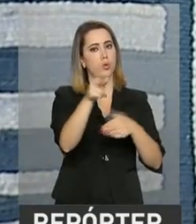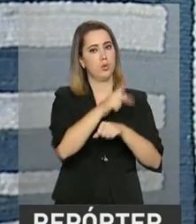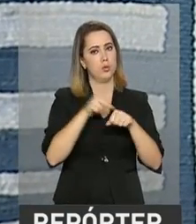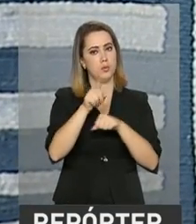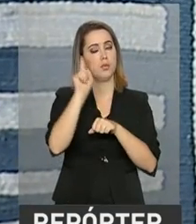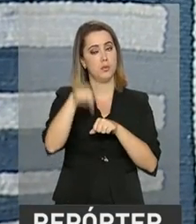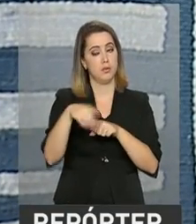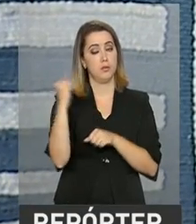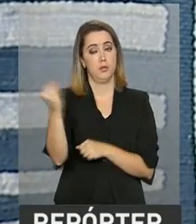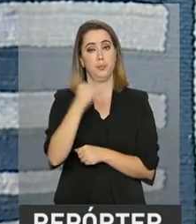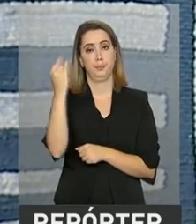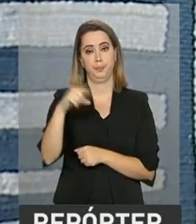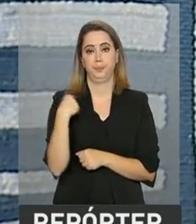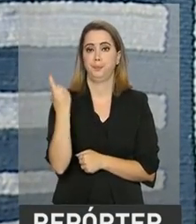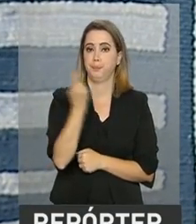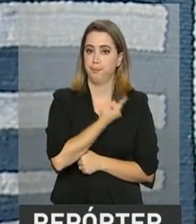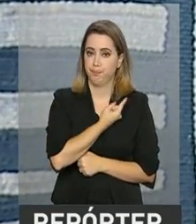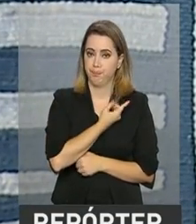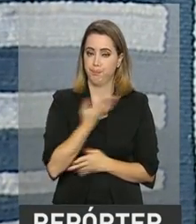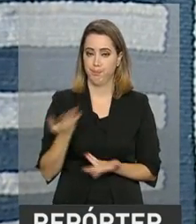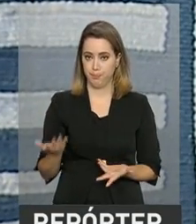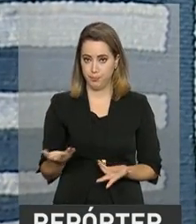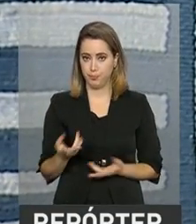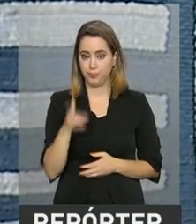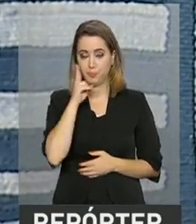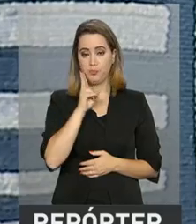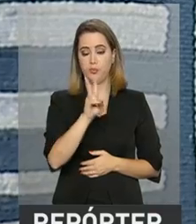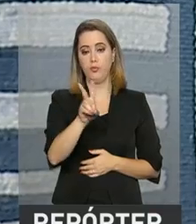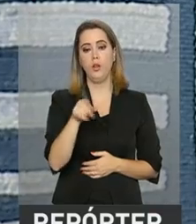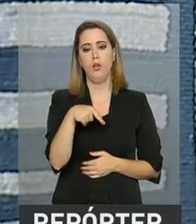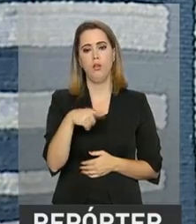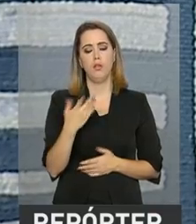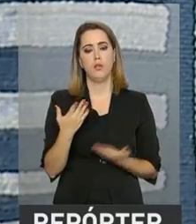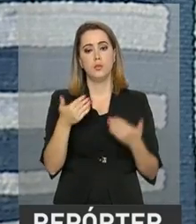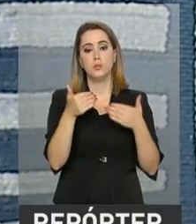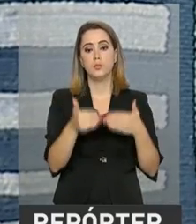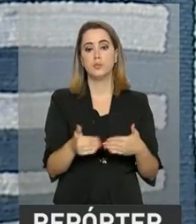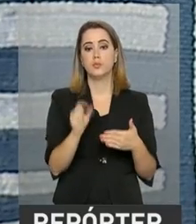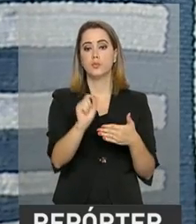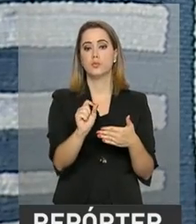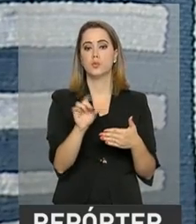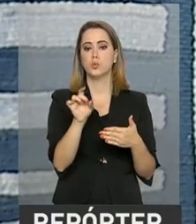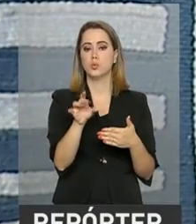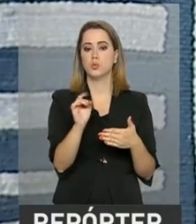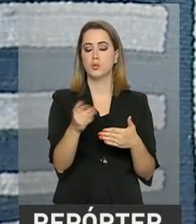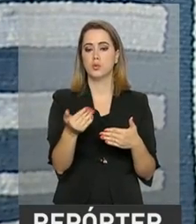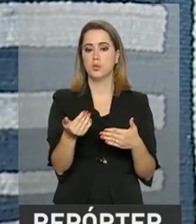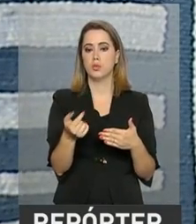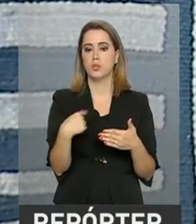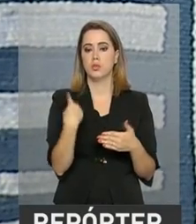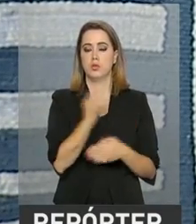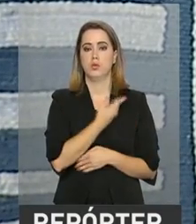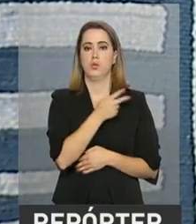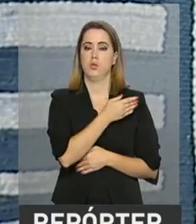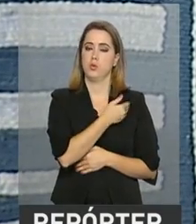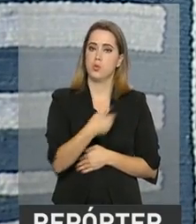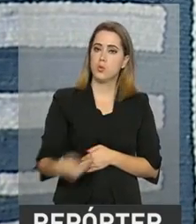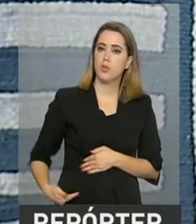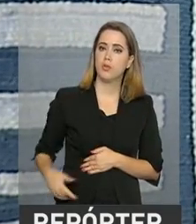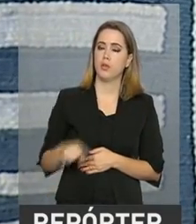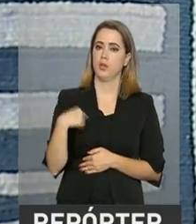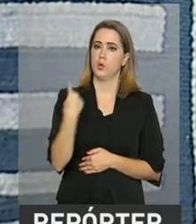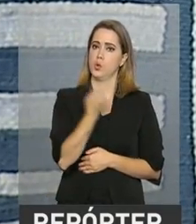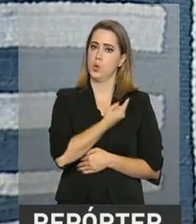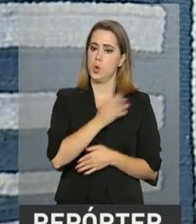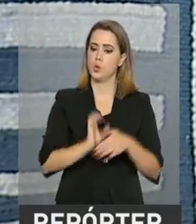todos nós eu constato que essa coesão não é restrita aos nossos governos que